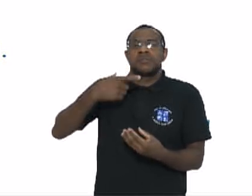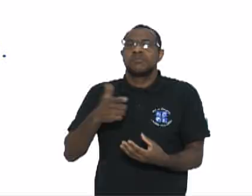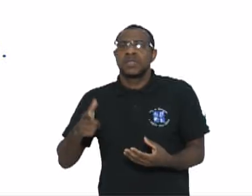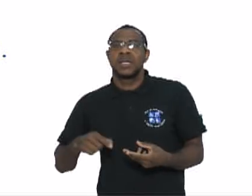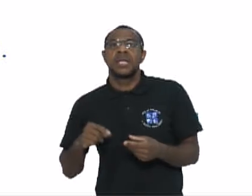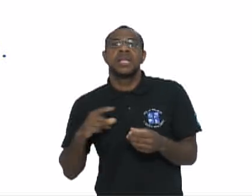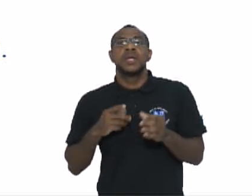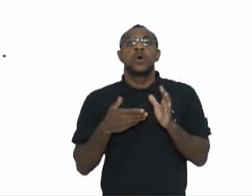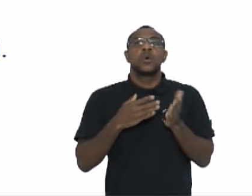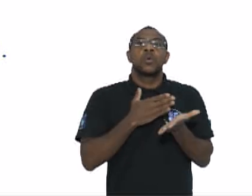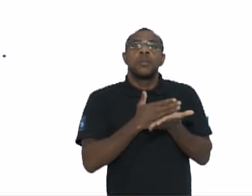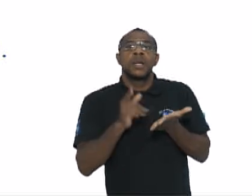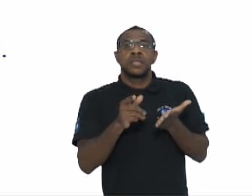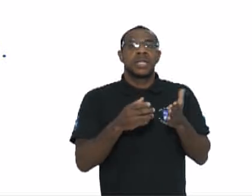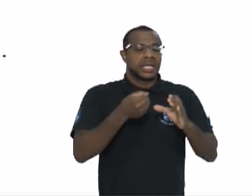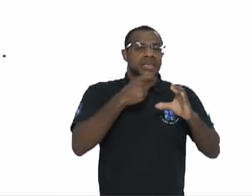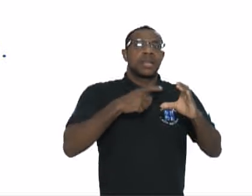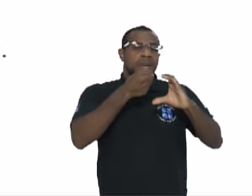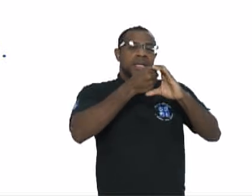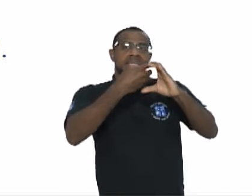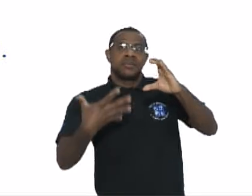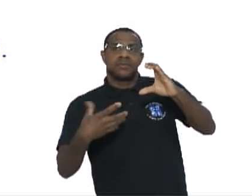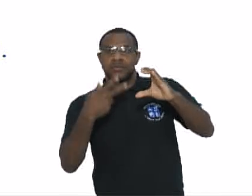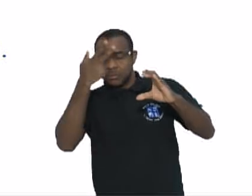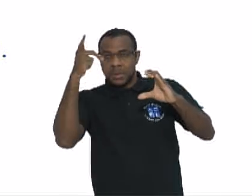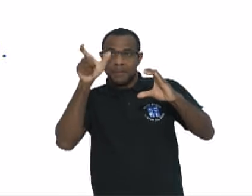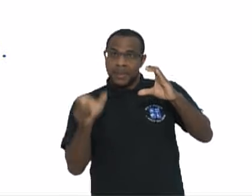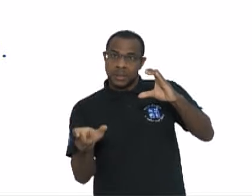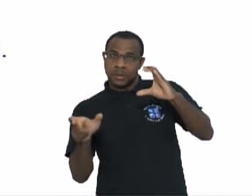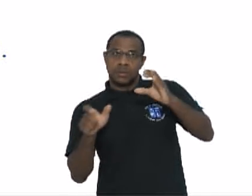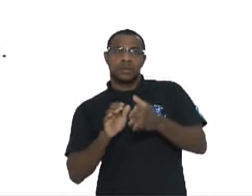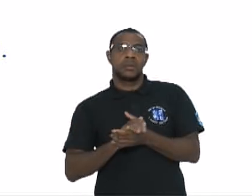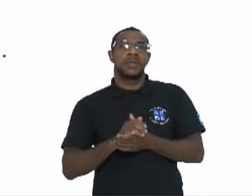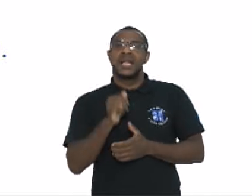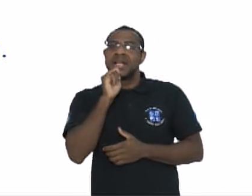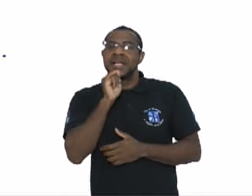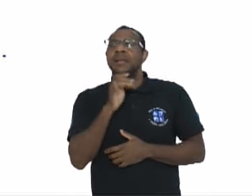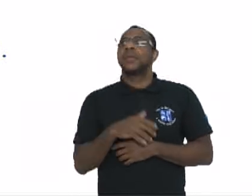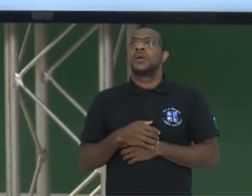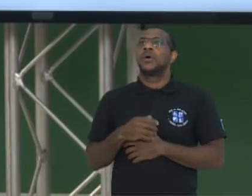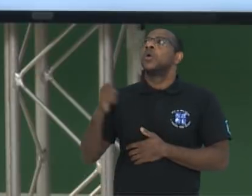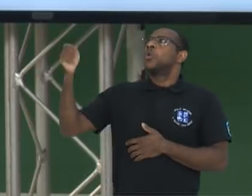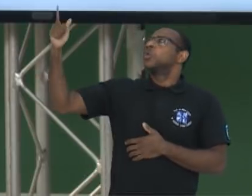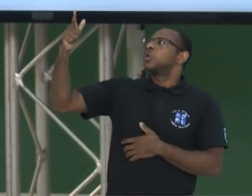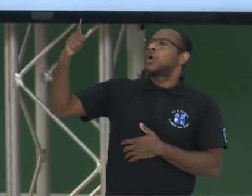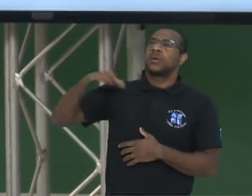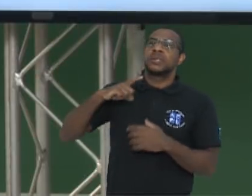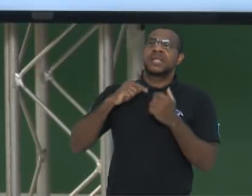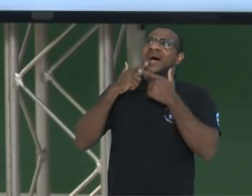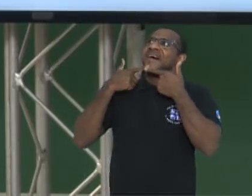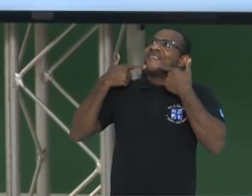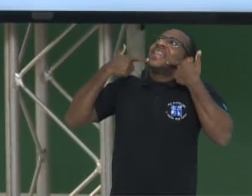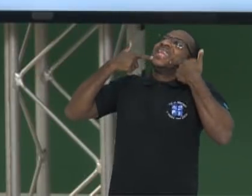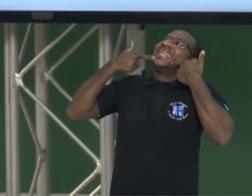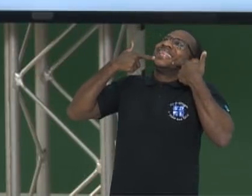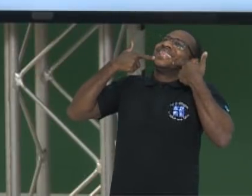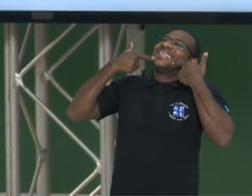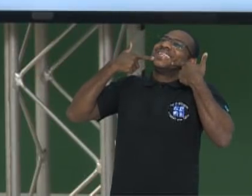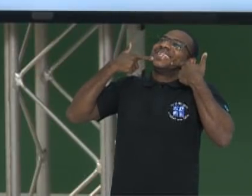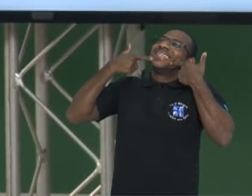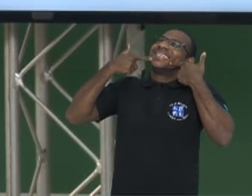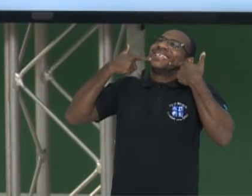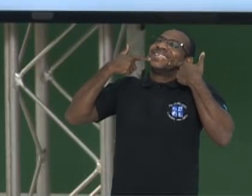adquirir características de uma pessoa. Então, quando eu digo o sol está feliz, é uma linguagem altamente figurada, uma